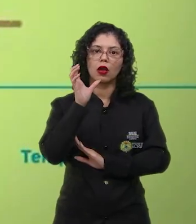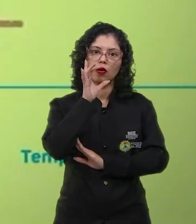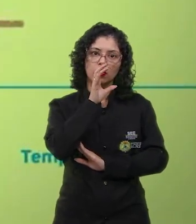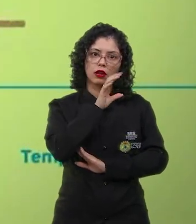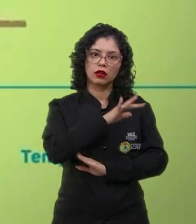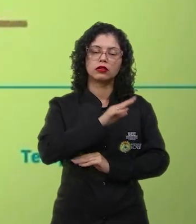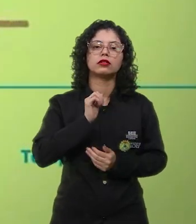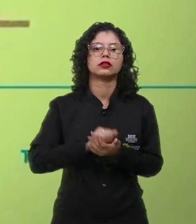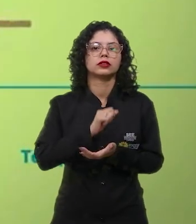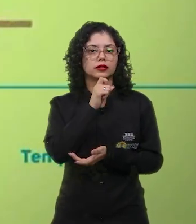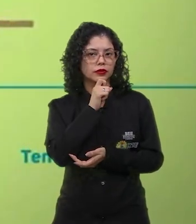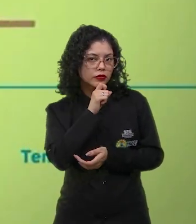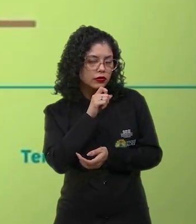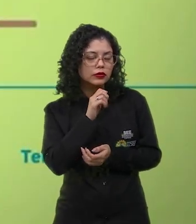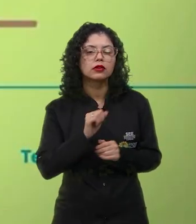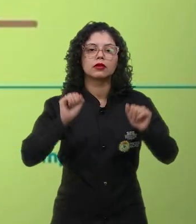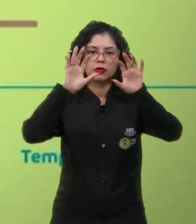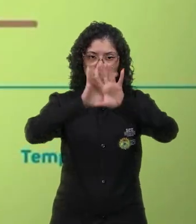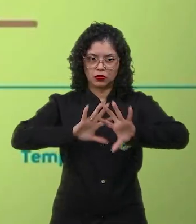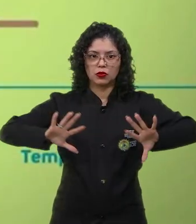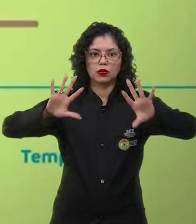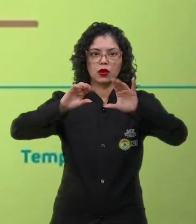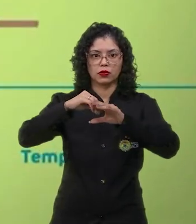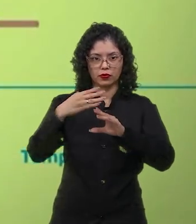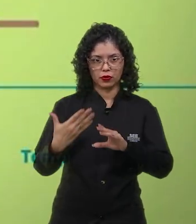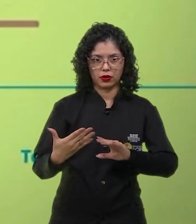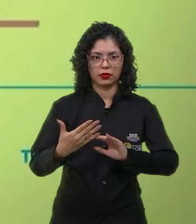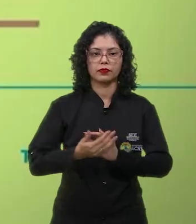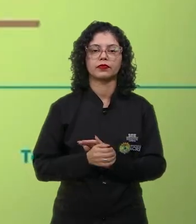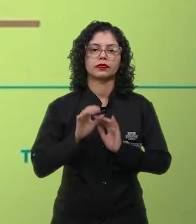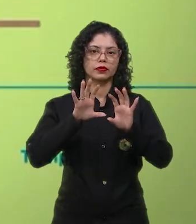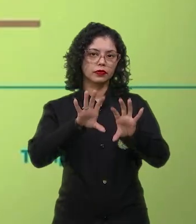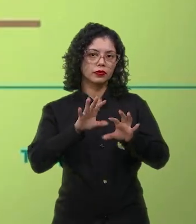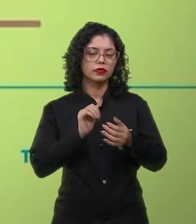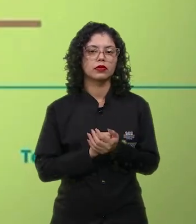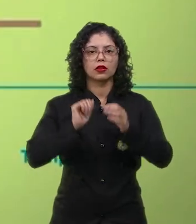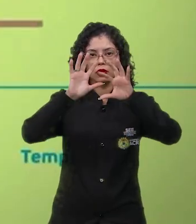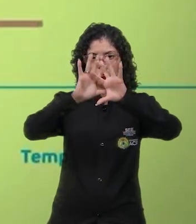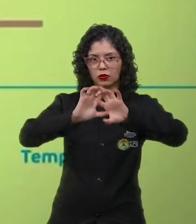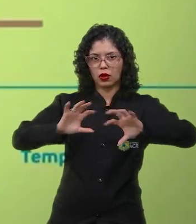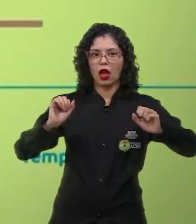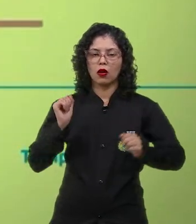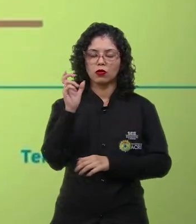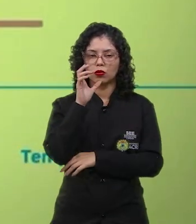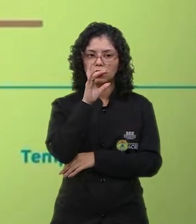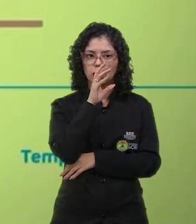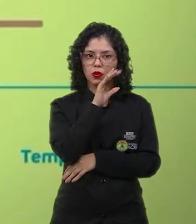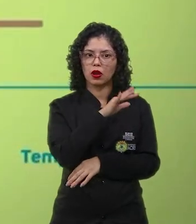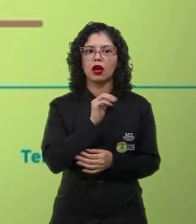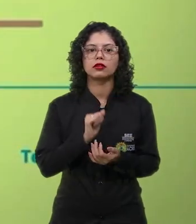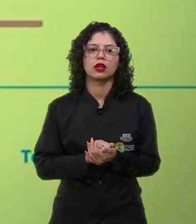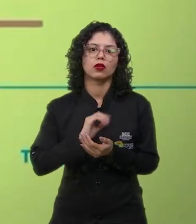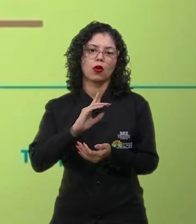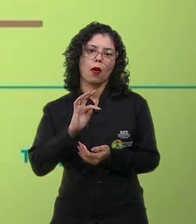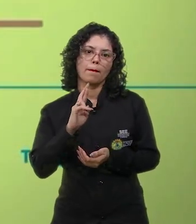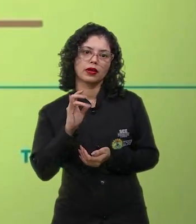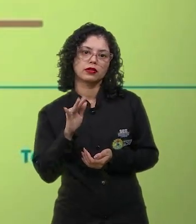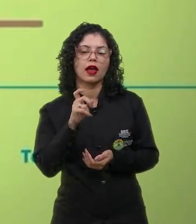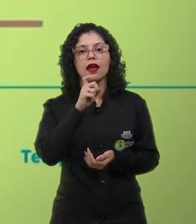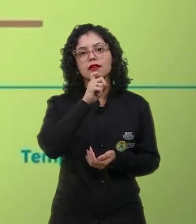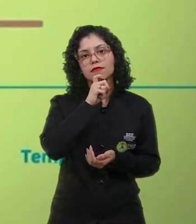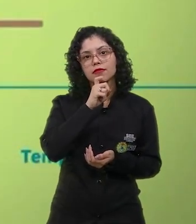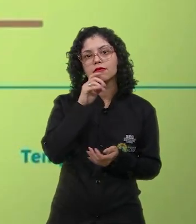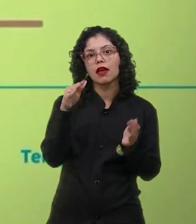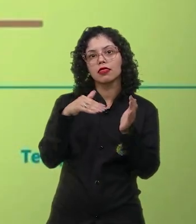fluido refrigerante para o ar do ambiente exterior. Assim, o gás superaquecido que está no condensador esfria até